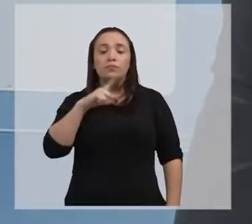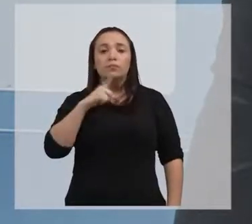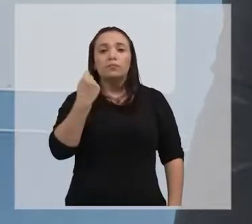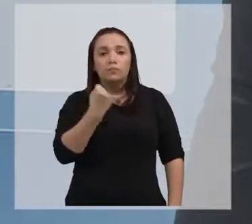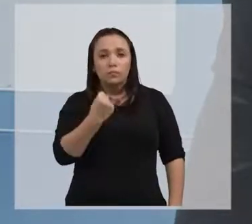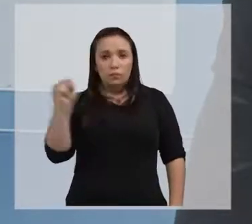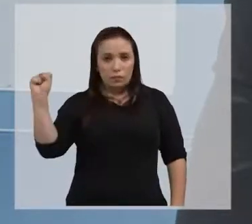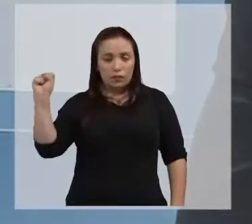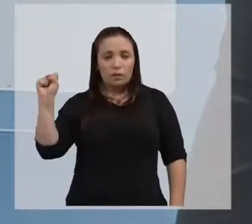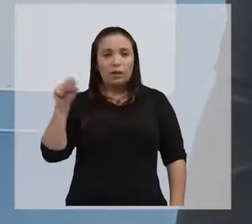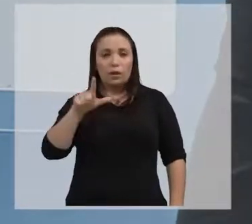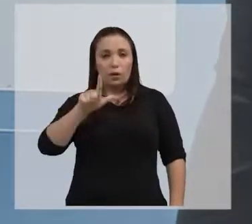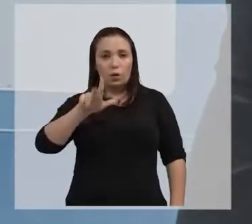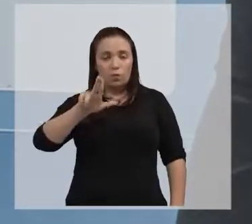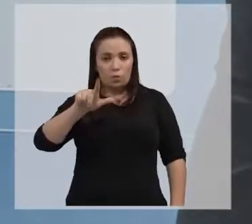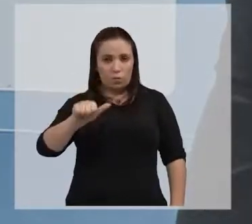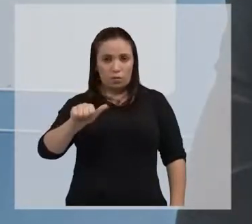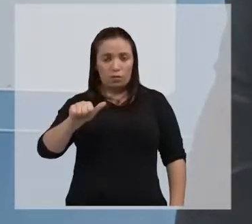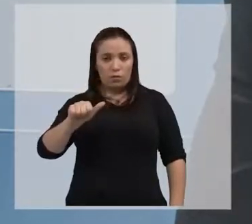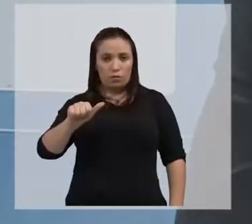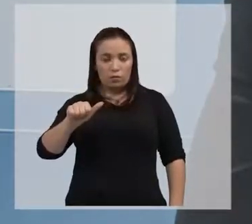defendem que o Lula